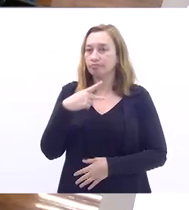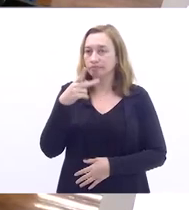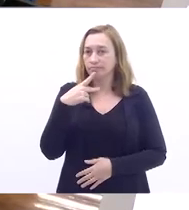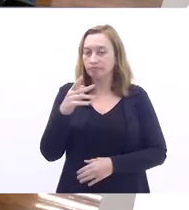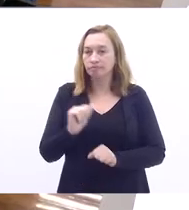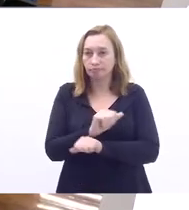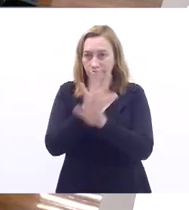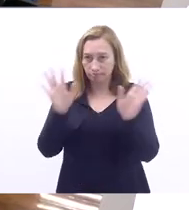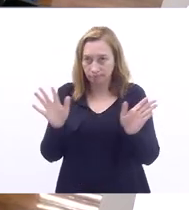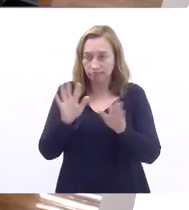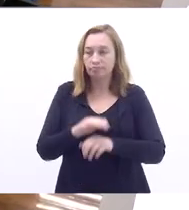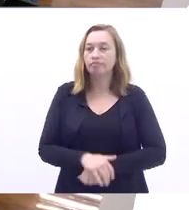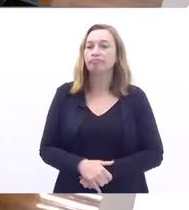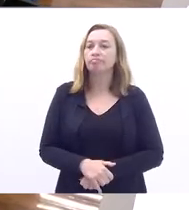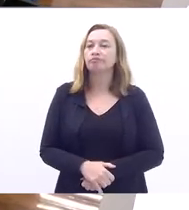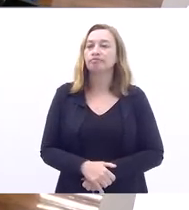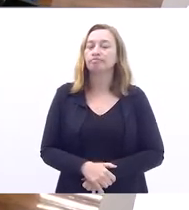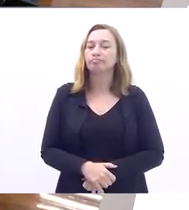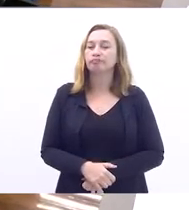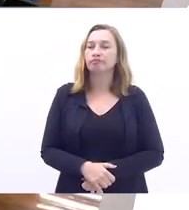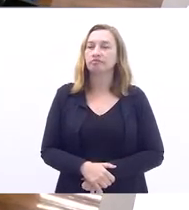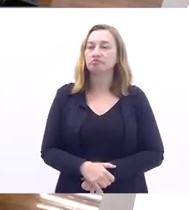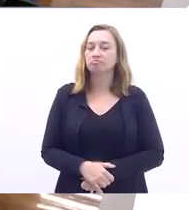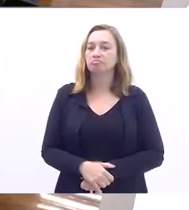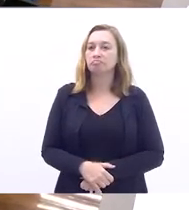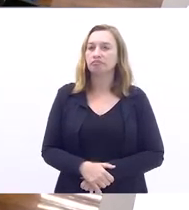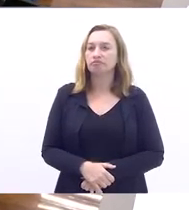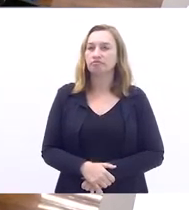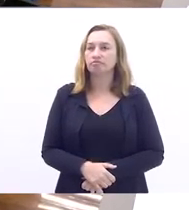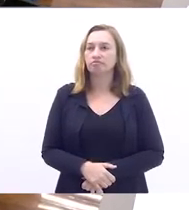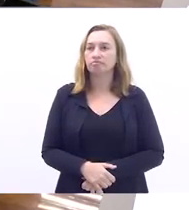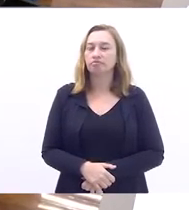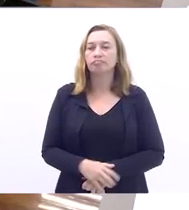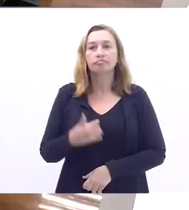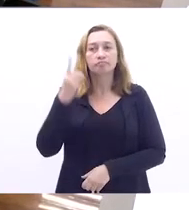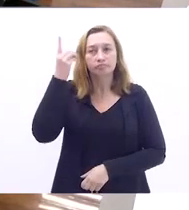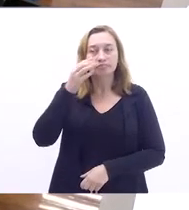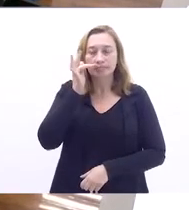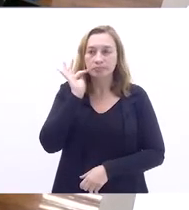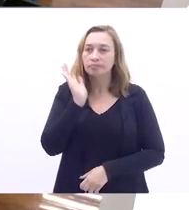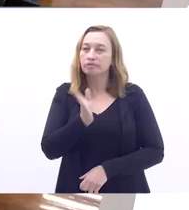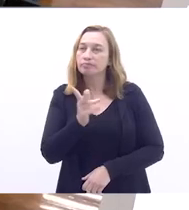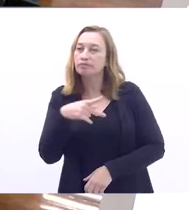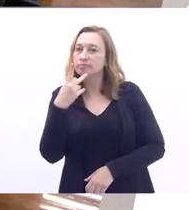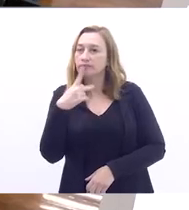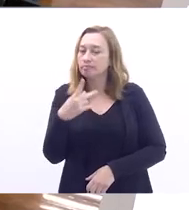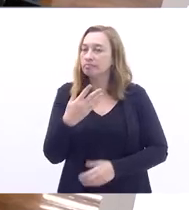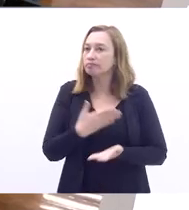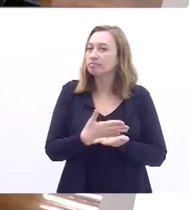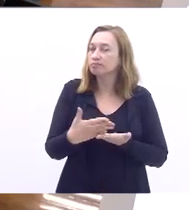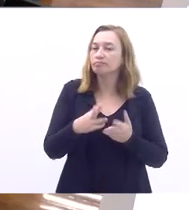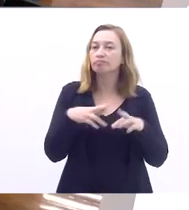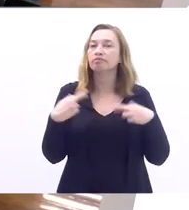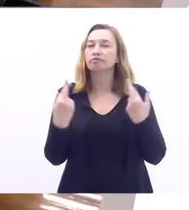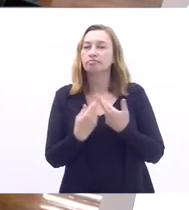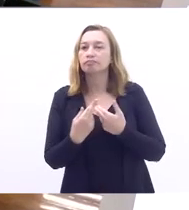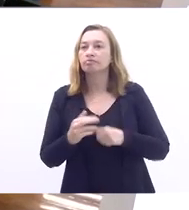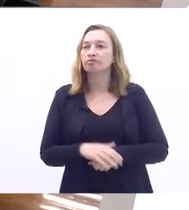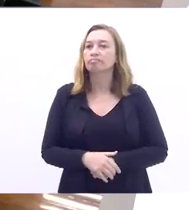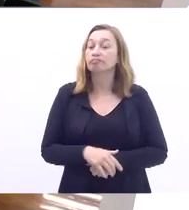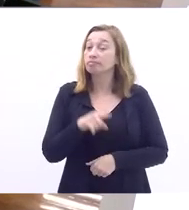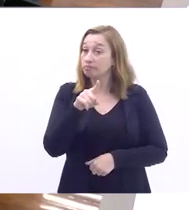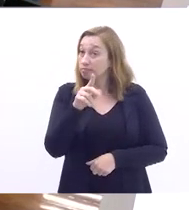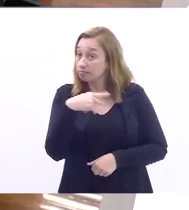Claras muito Lu quentes pelo cliente muito bem fundamentadas e o deputado Flávio Serafim de havia anunciado o início audiência essa